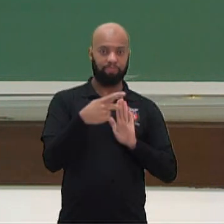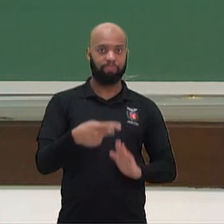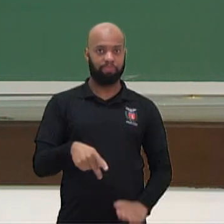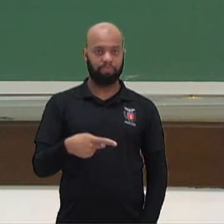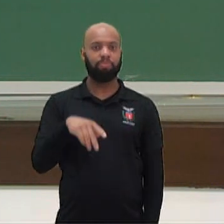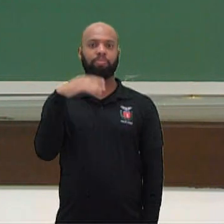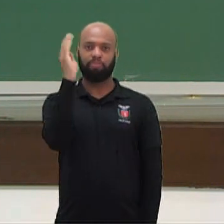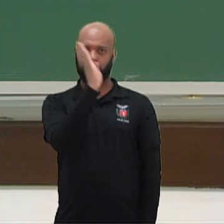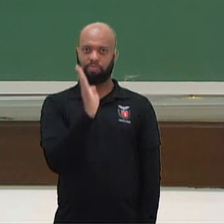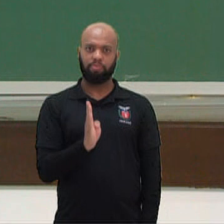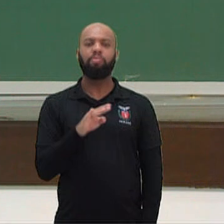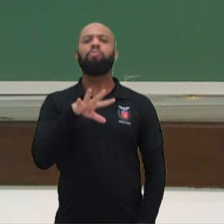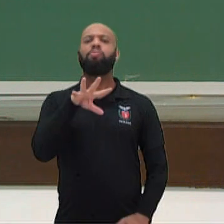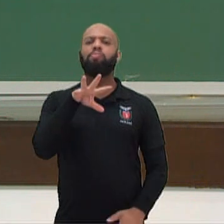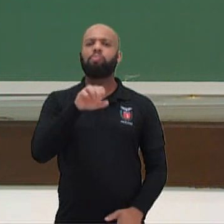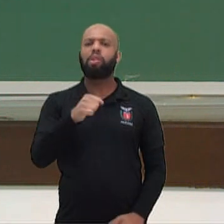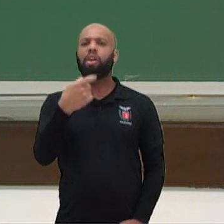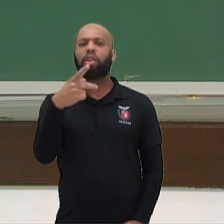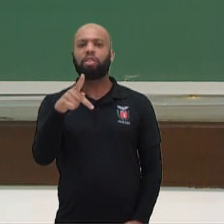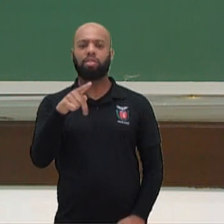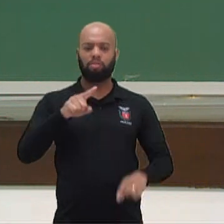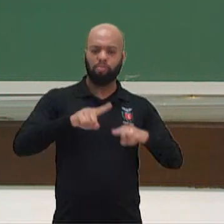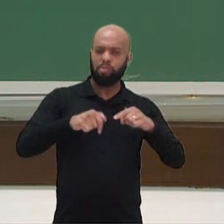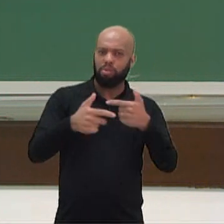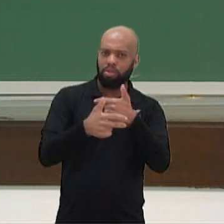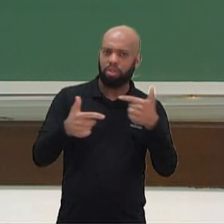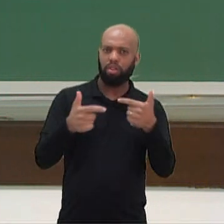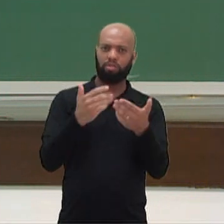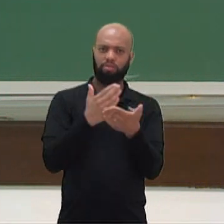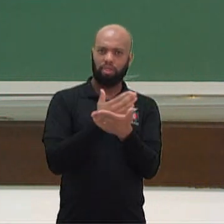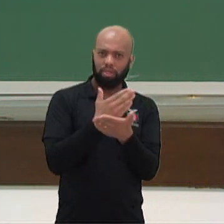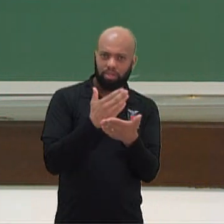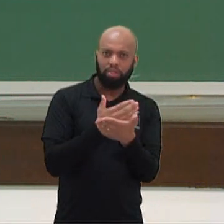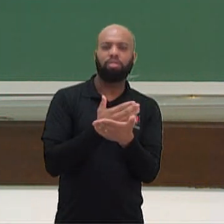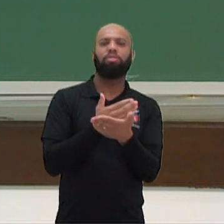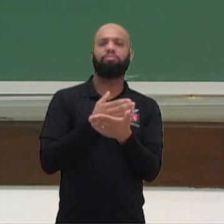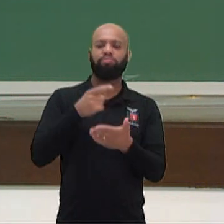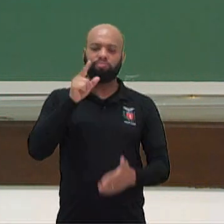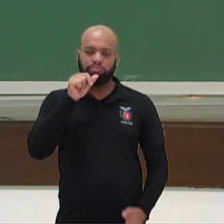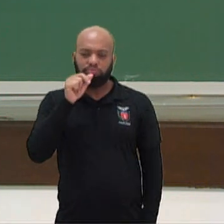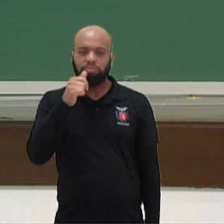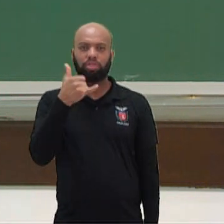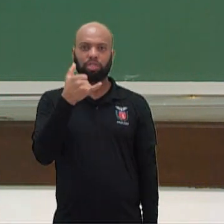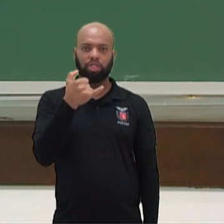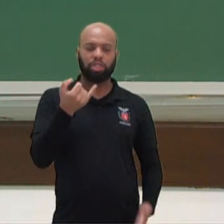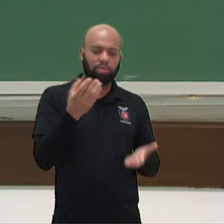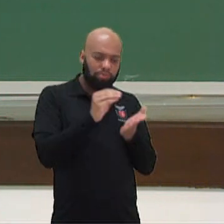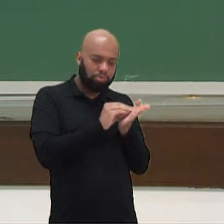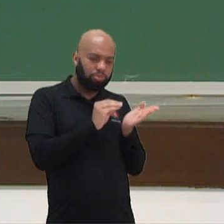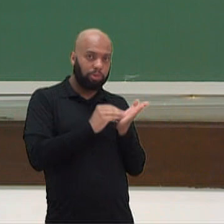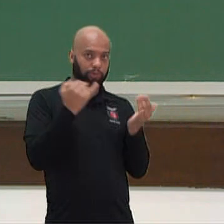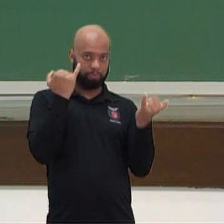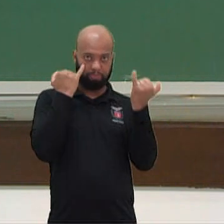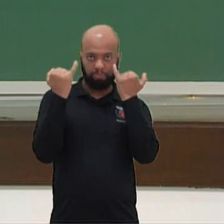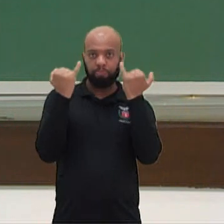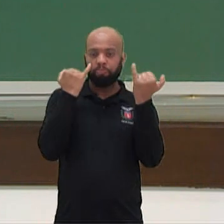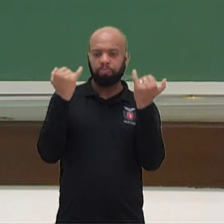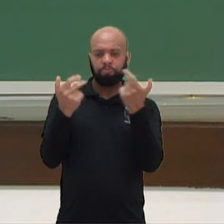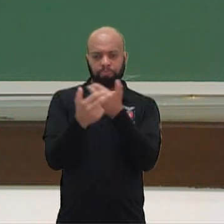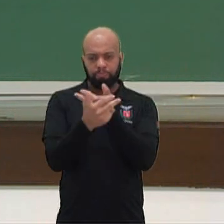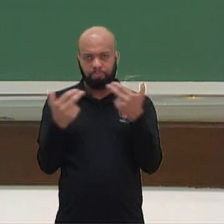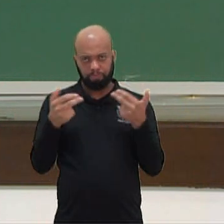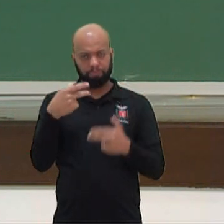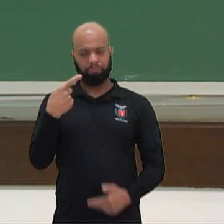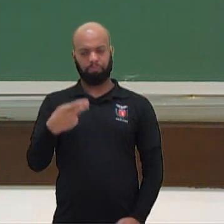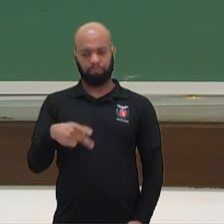material, um caderno, uma caneta, um lápis, para que você possa anotar as informações importantes desta aula e também realizar as atividades